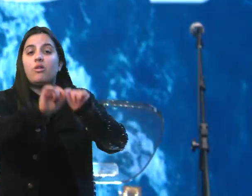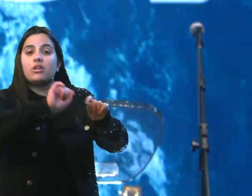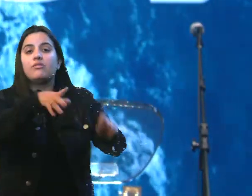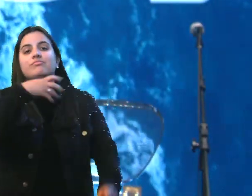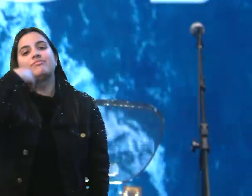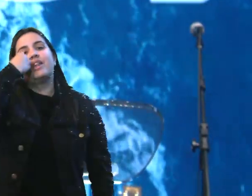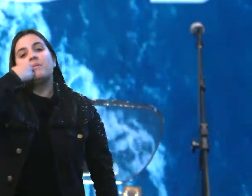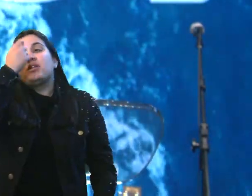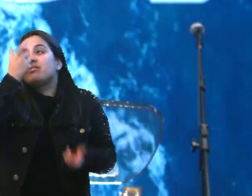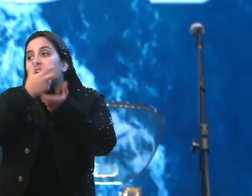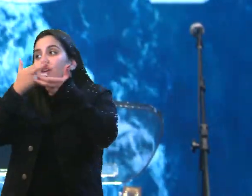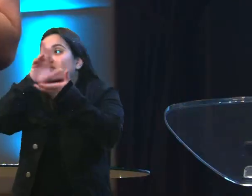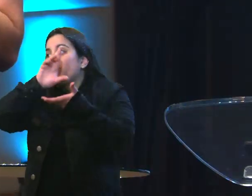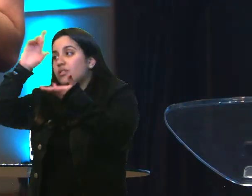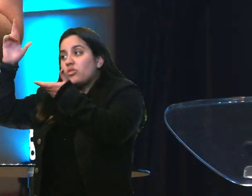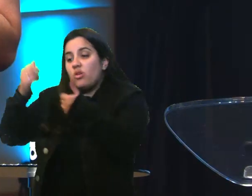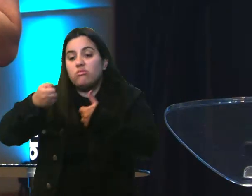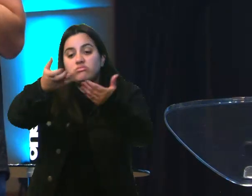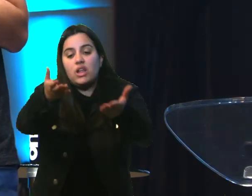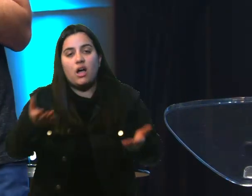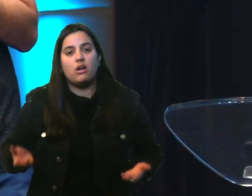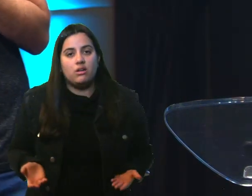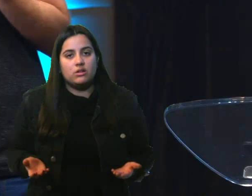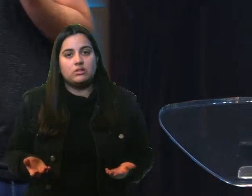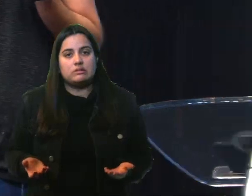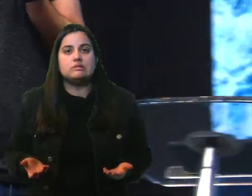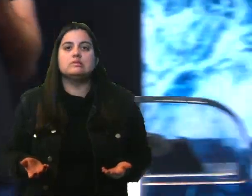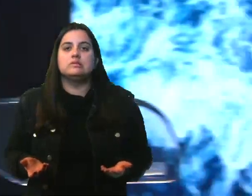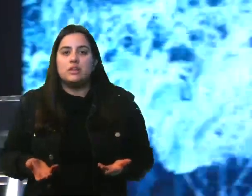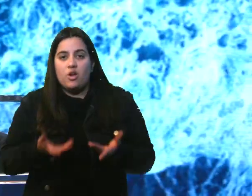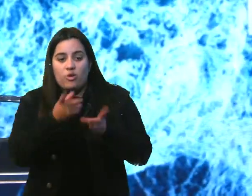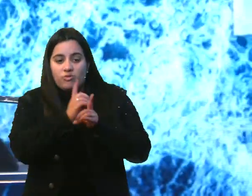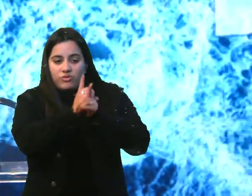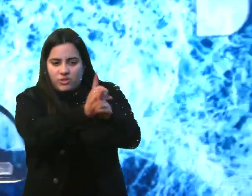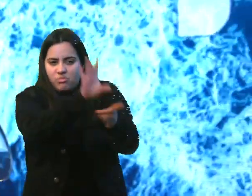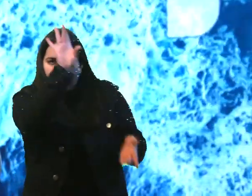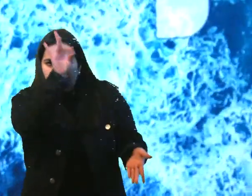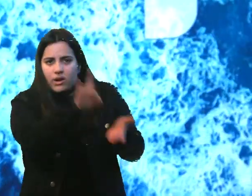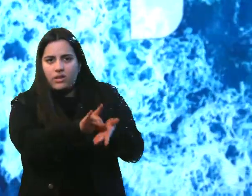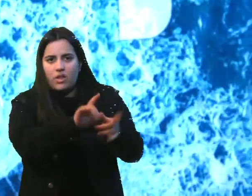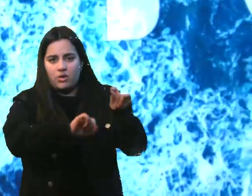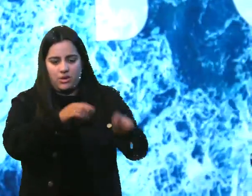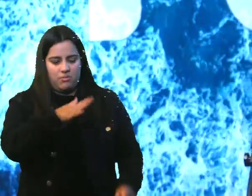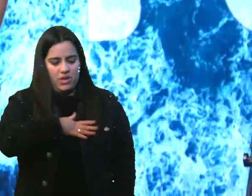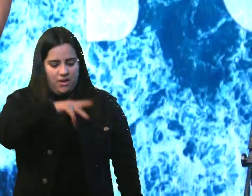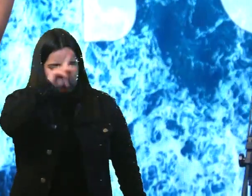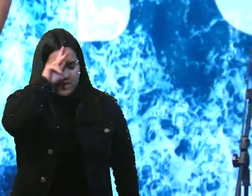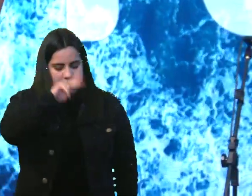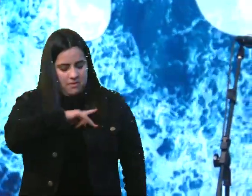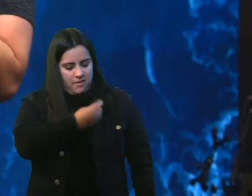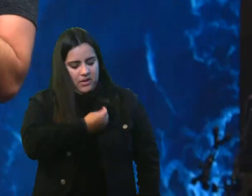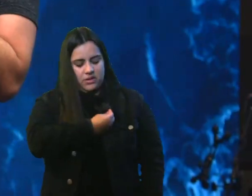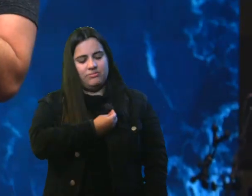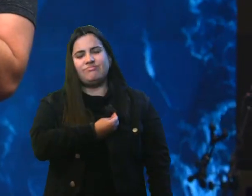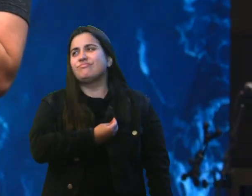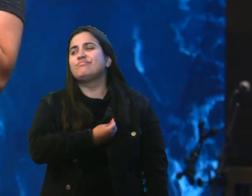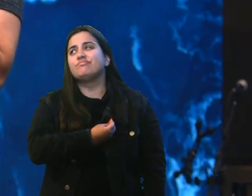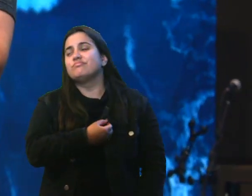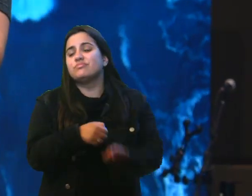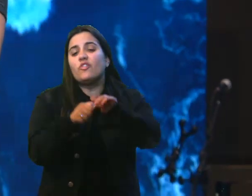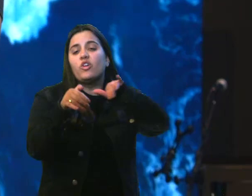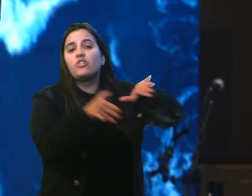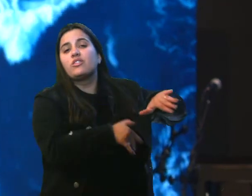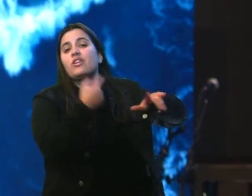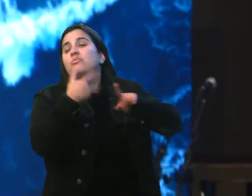para ele. Um verdadeiro discípulo nega-se a si mesmo para viver o propósito que Ele tem para nós.